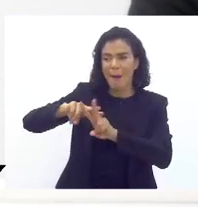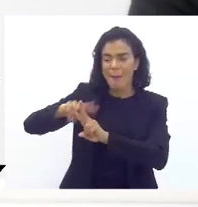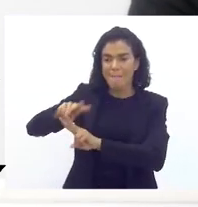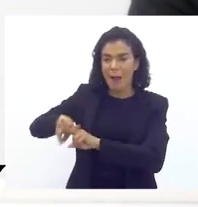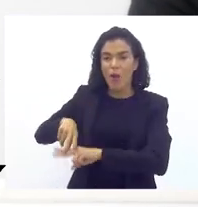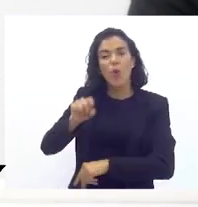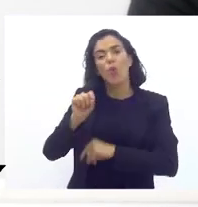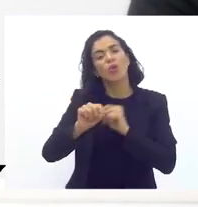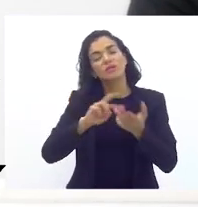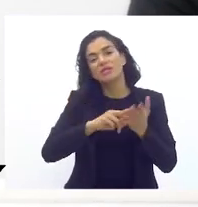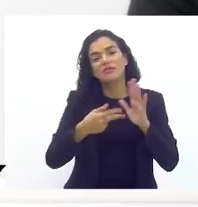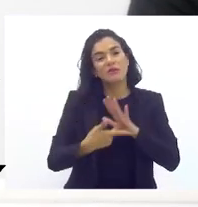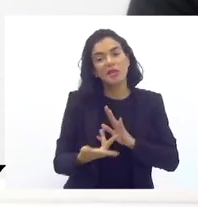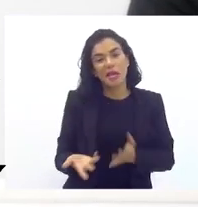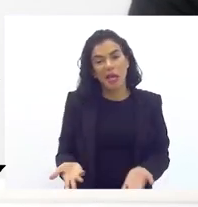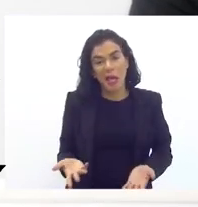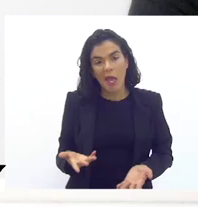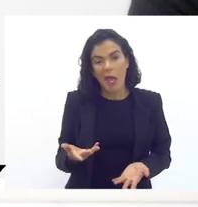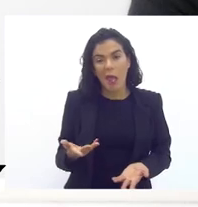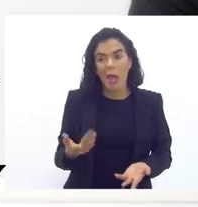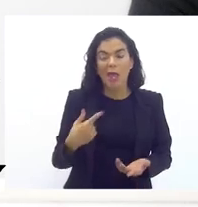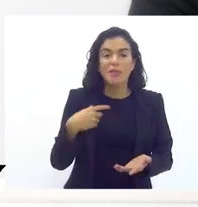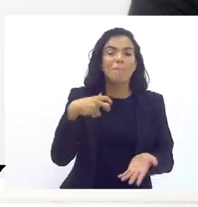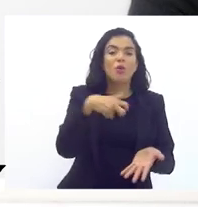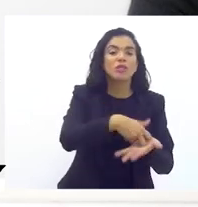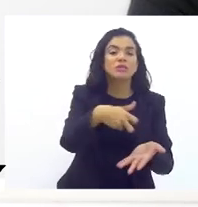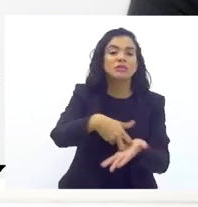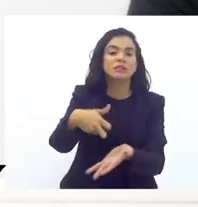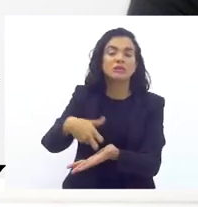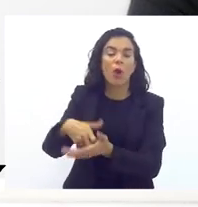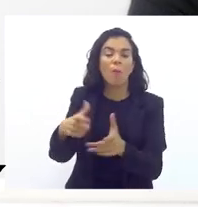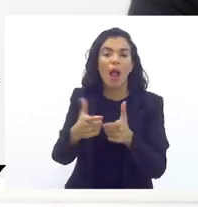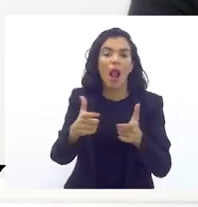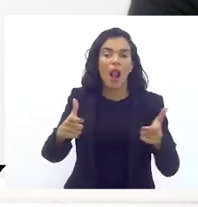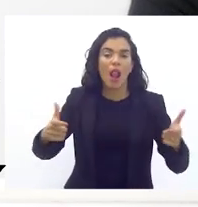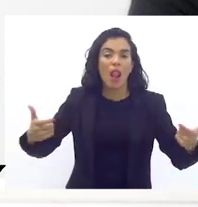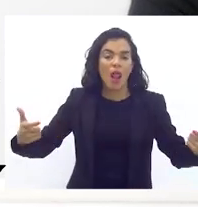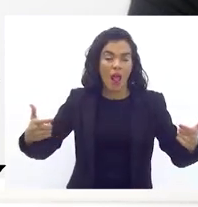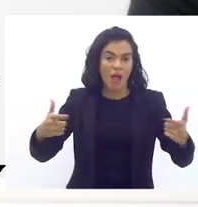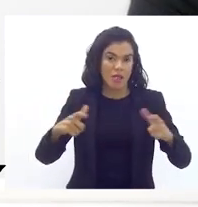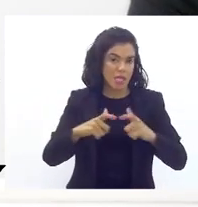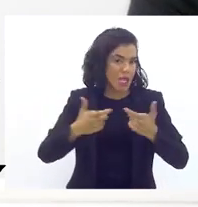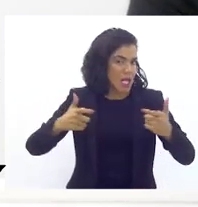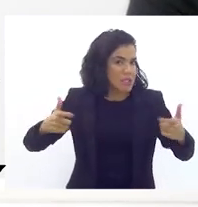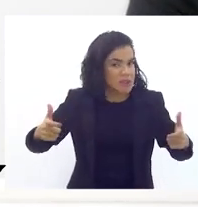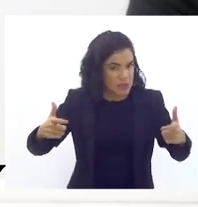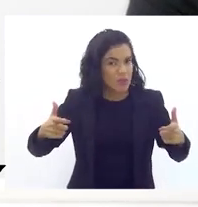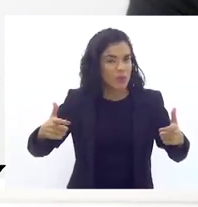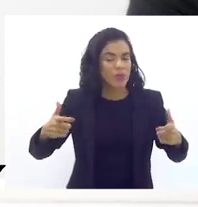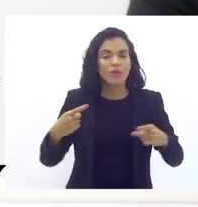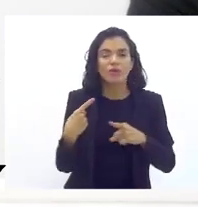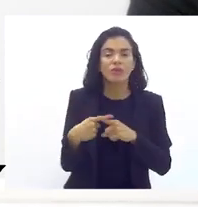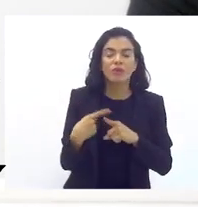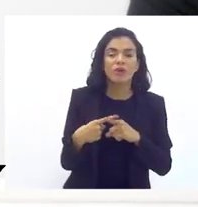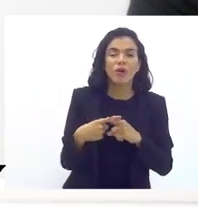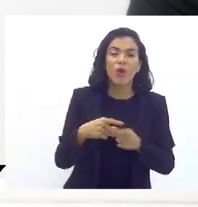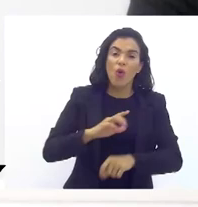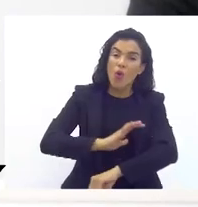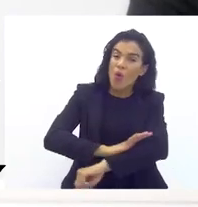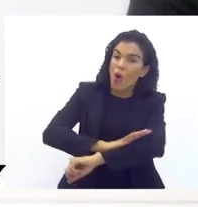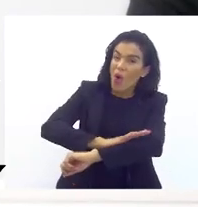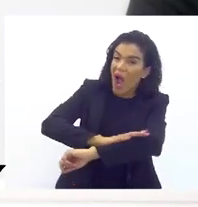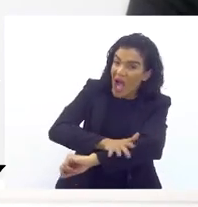nada mais é do que essa onda punitivista que tem crescido muito e ela tem crescido muito porque o